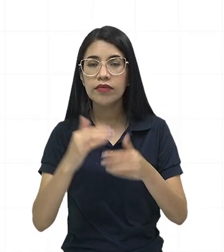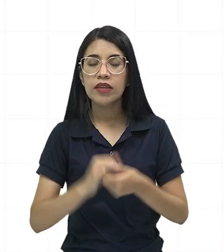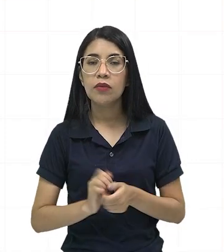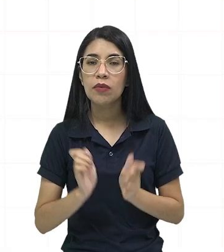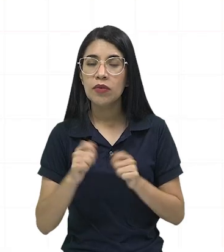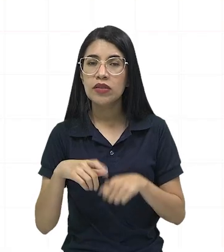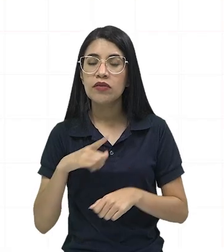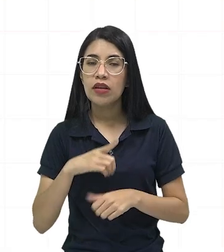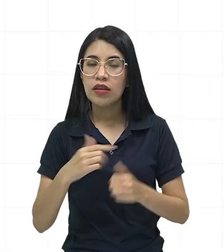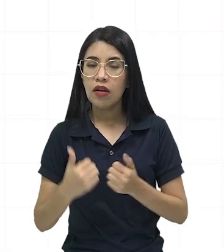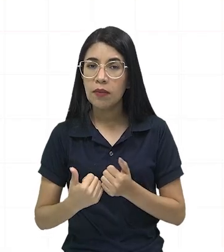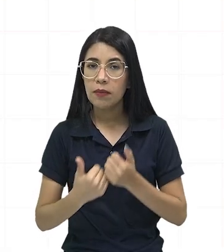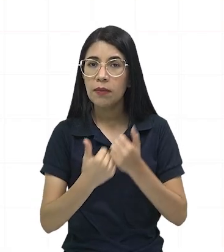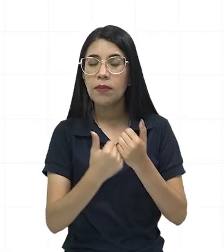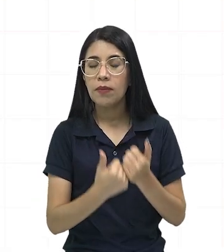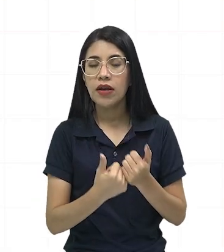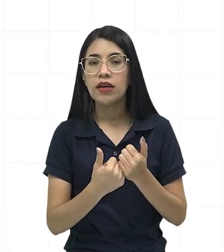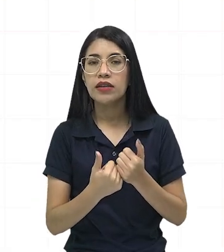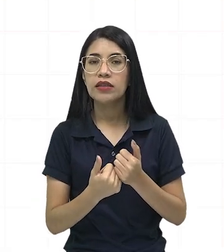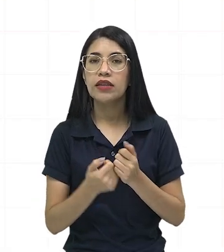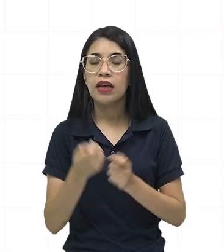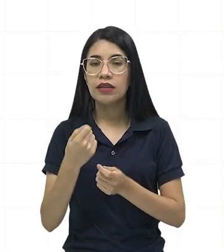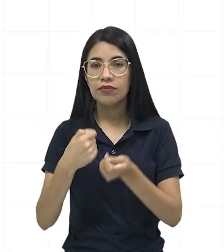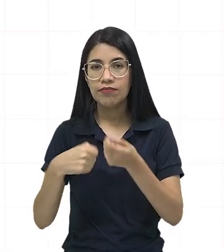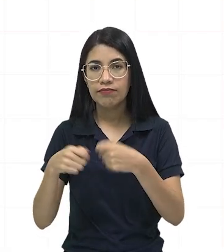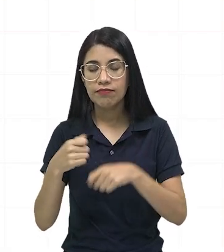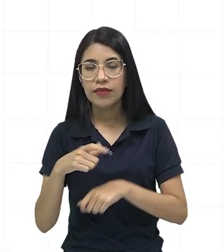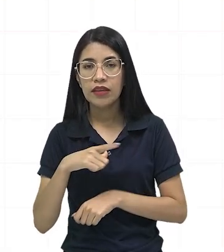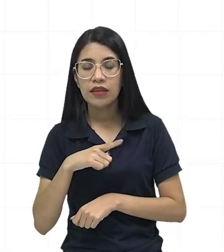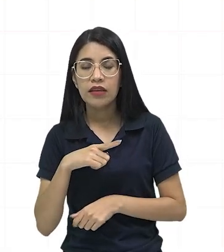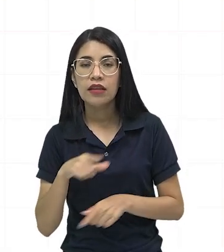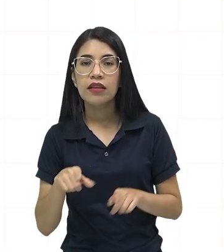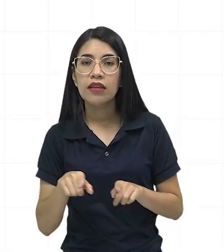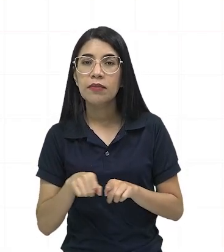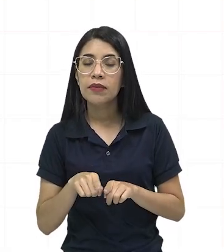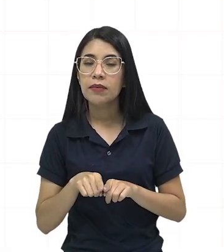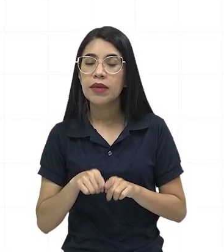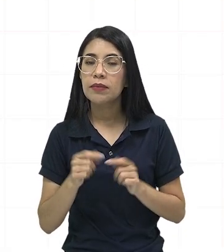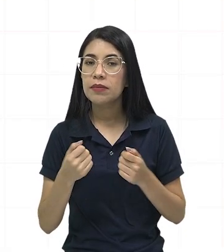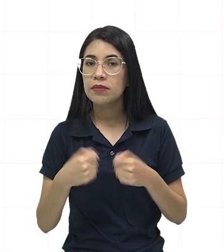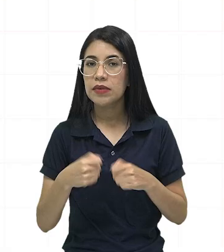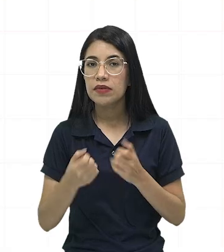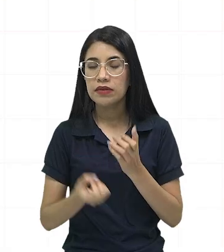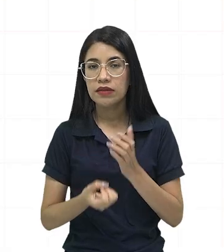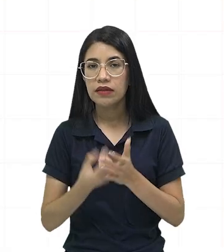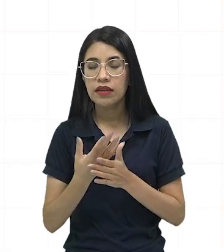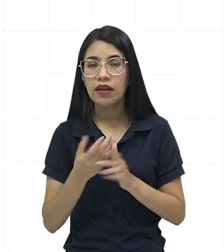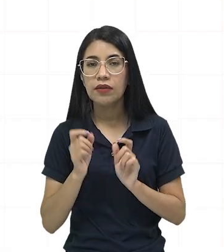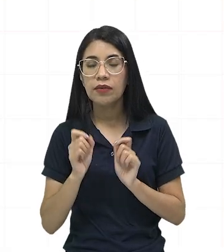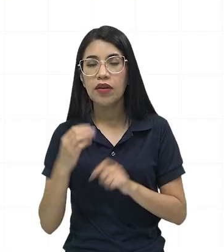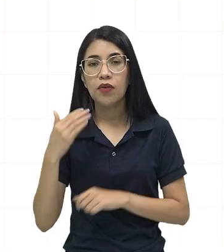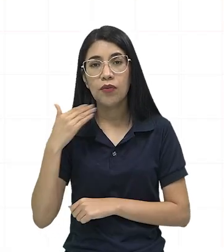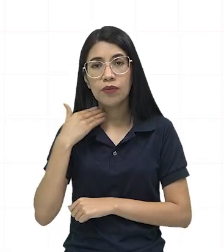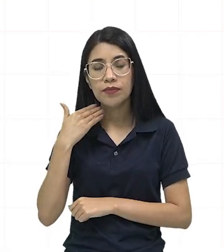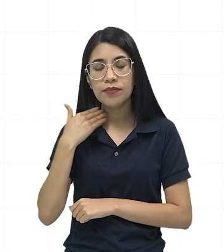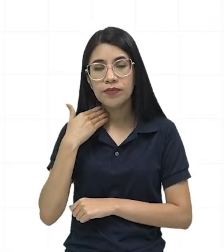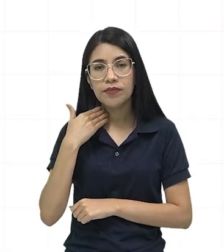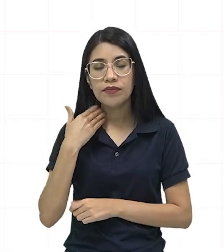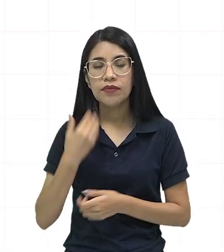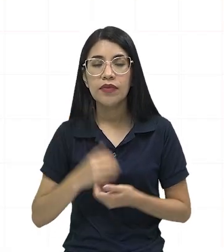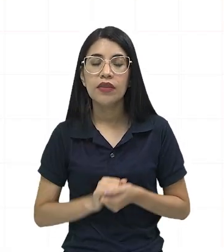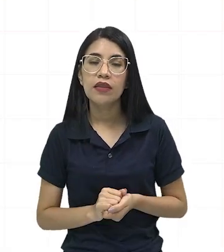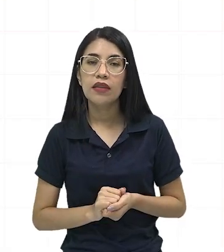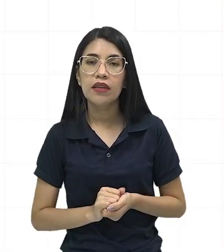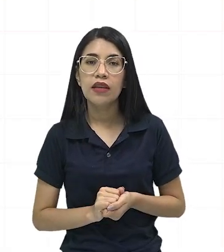uma sustentação das necessidades econômicas, né, precisava ser criado um banco. Afinal,